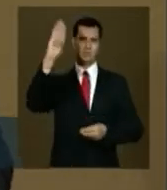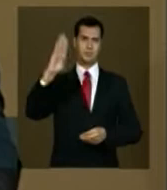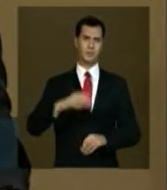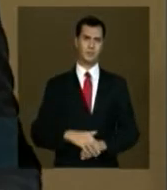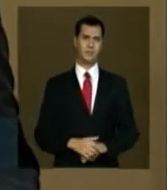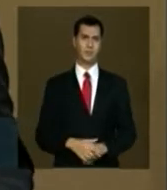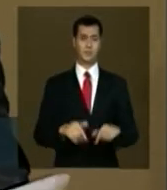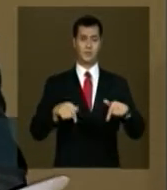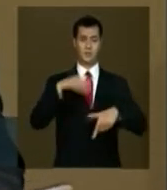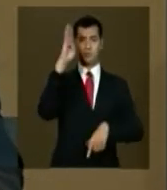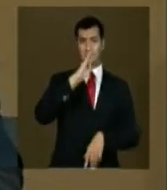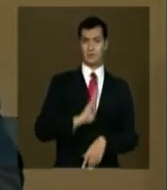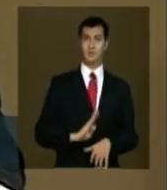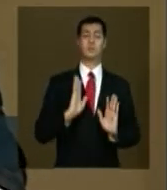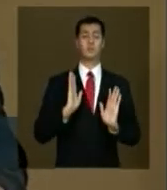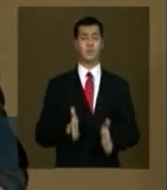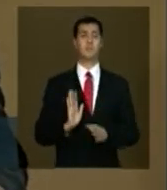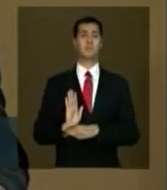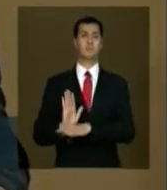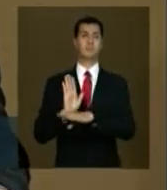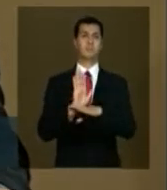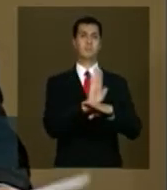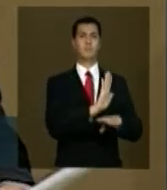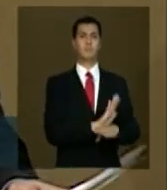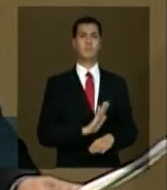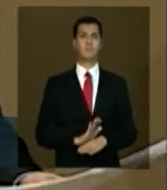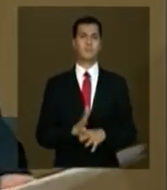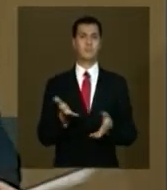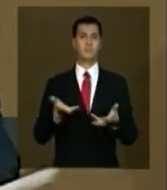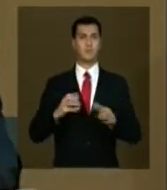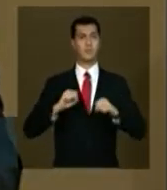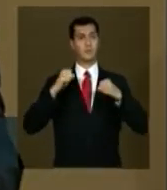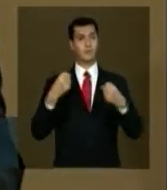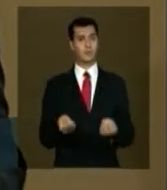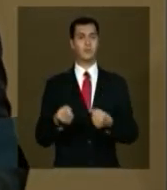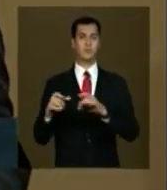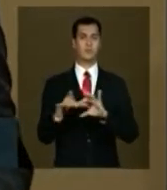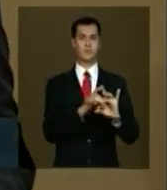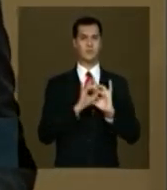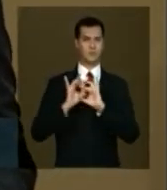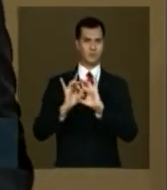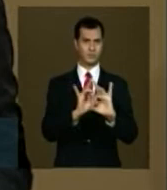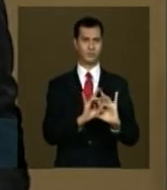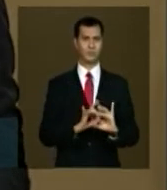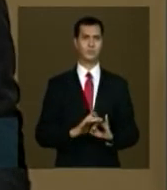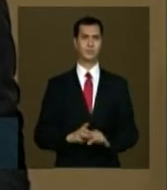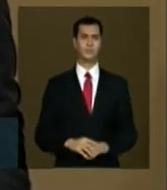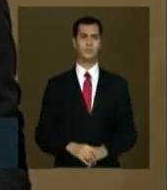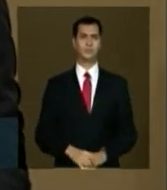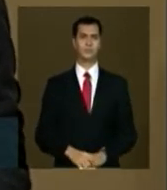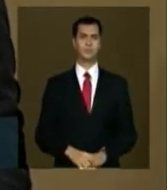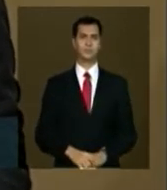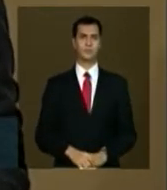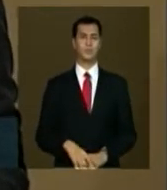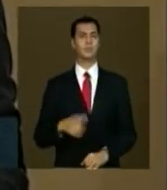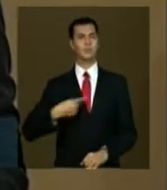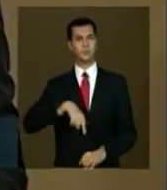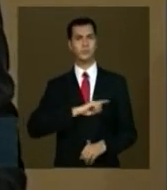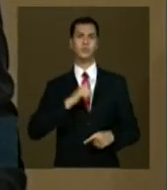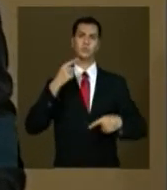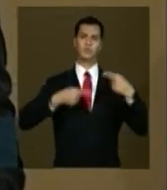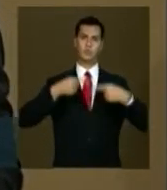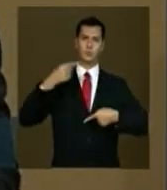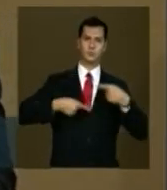possibilidades vem dando sua contribuição para o fortalecimento deste modelo de cooperação sul-sul nas discussões multilaterais sobre